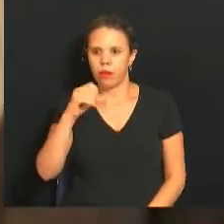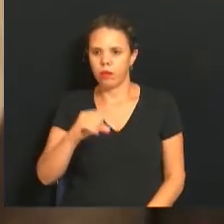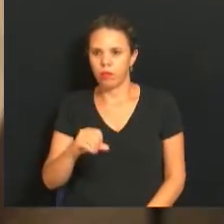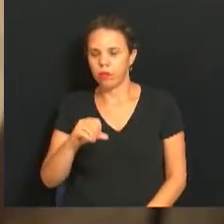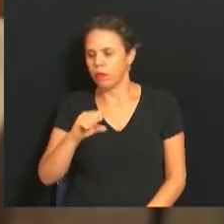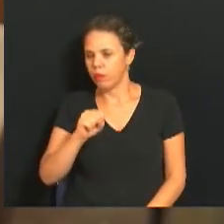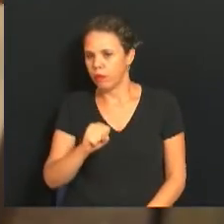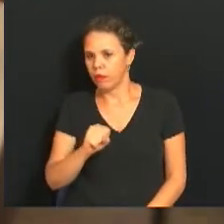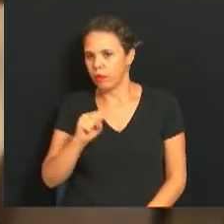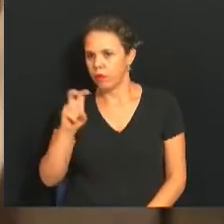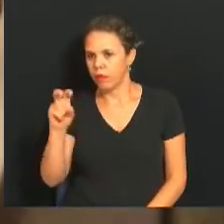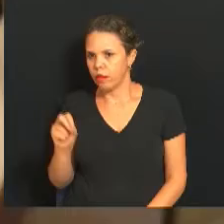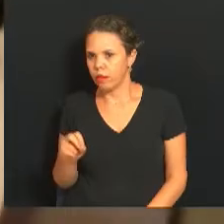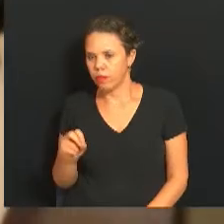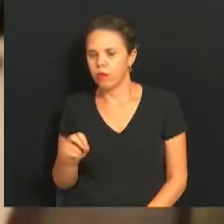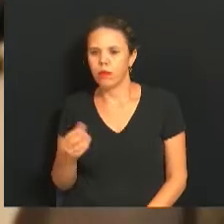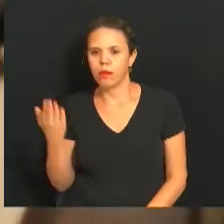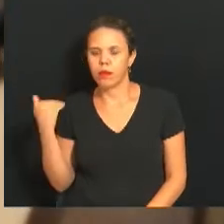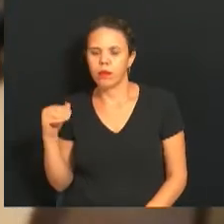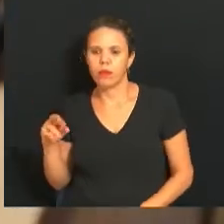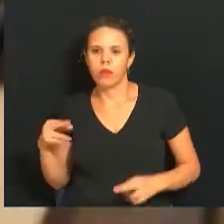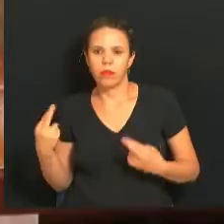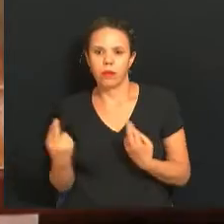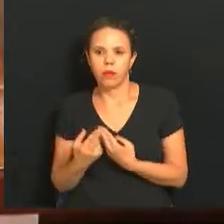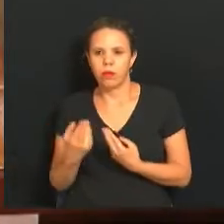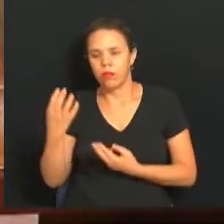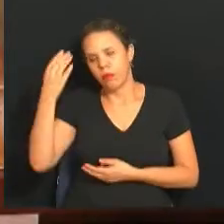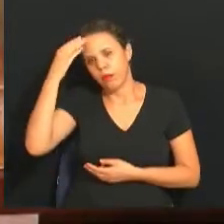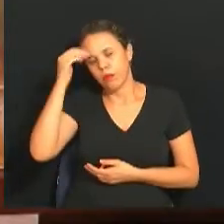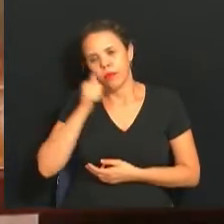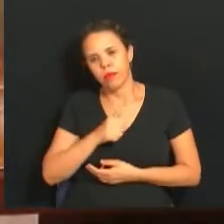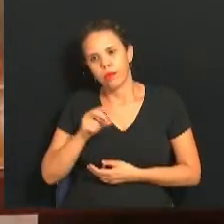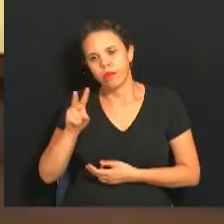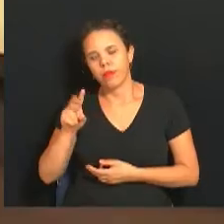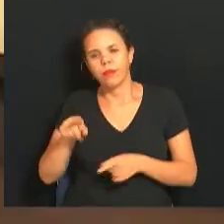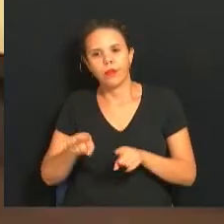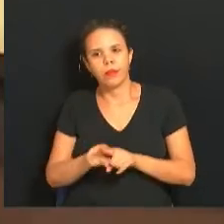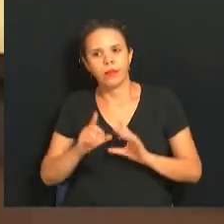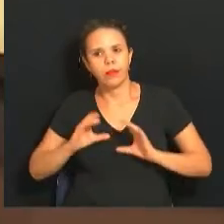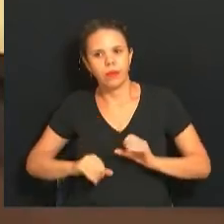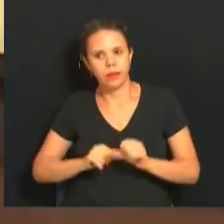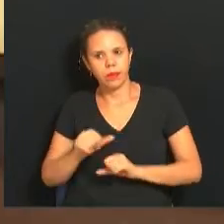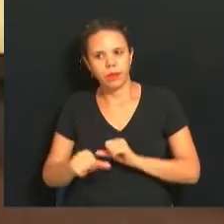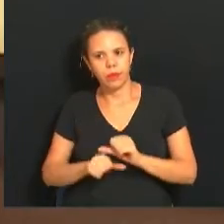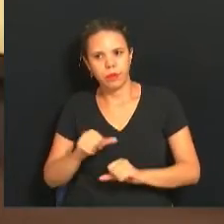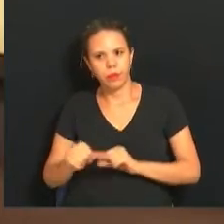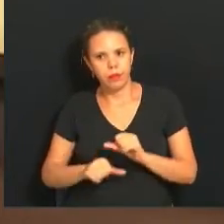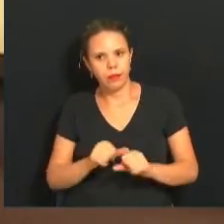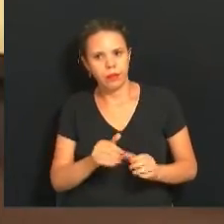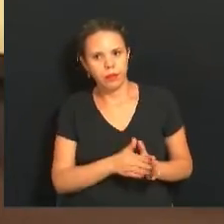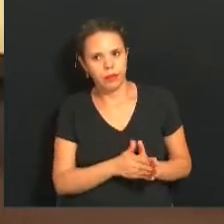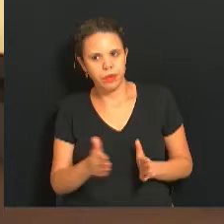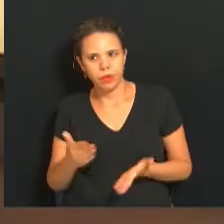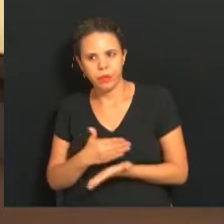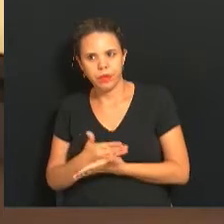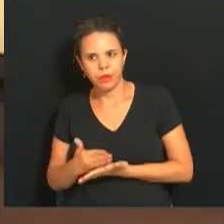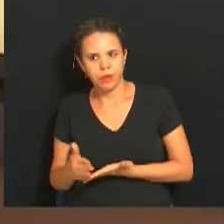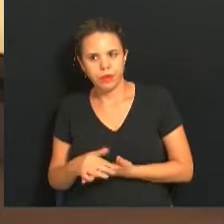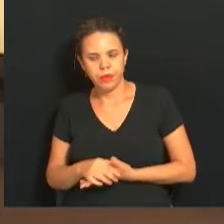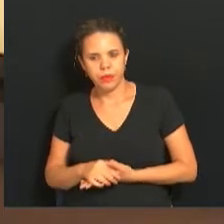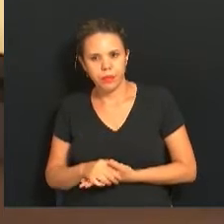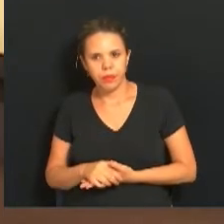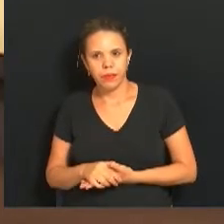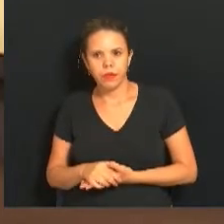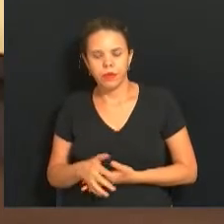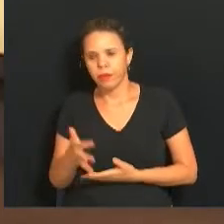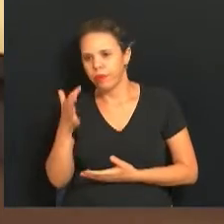couro e porcelana. No reinado da Rainha Vitória, o que aconteceu? Mudou o comportamento das pessoas, né? E começaram a passear